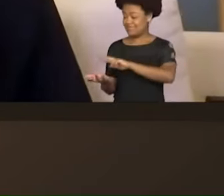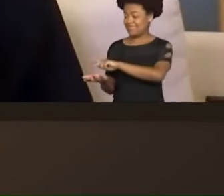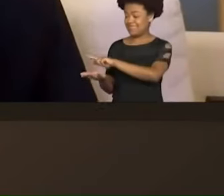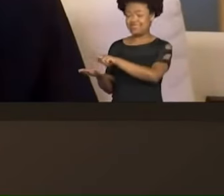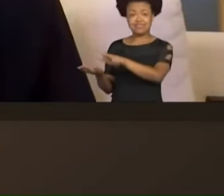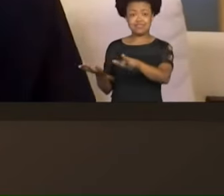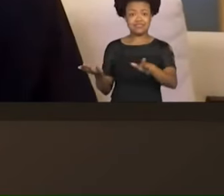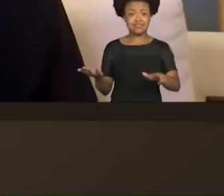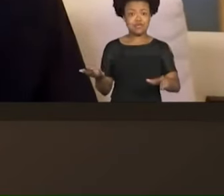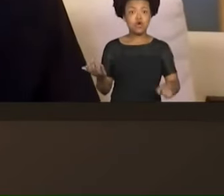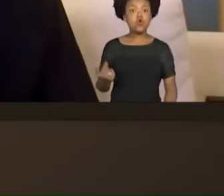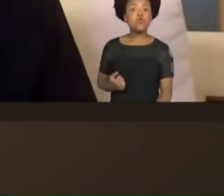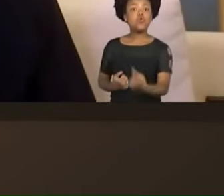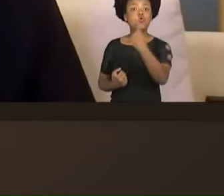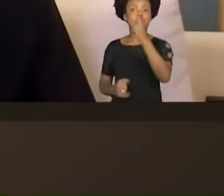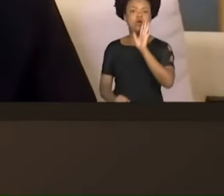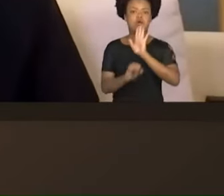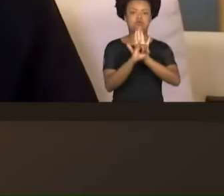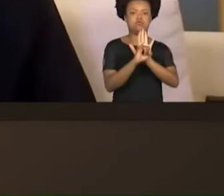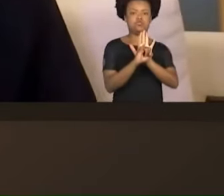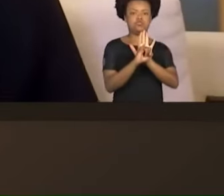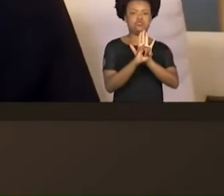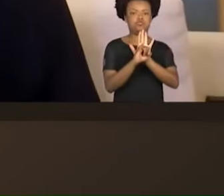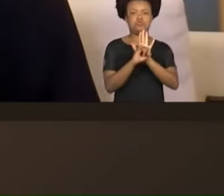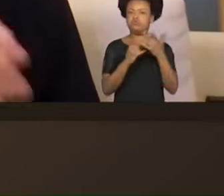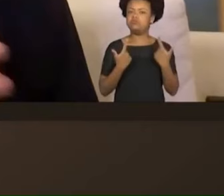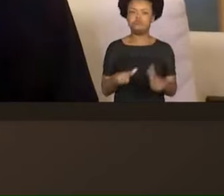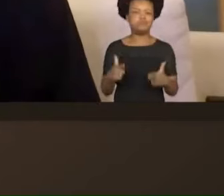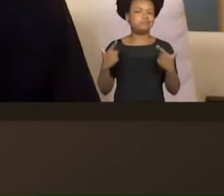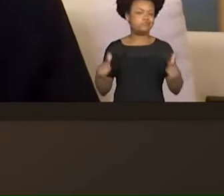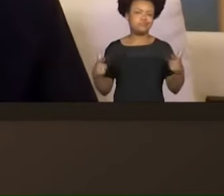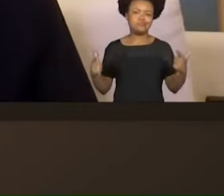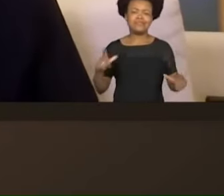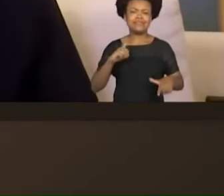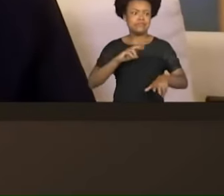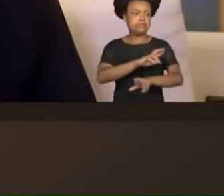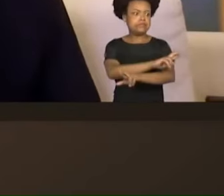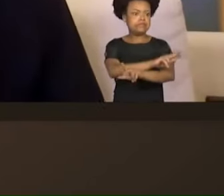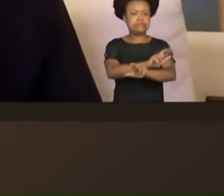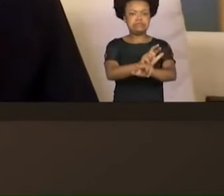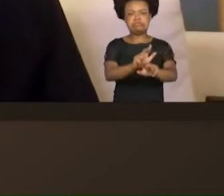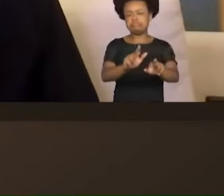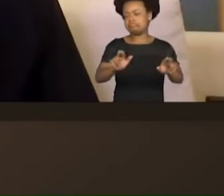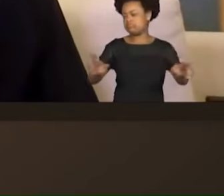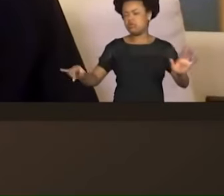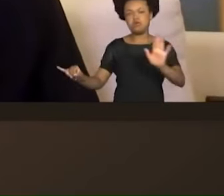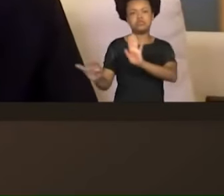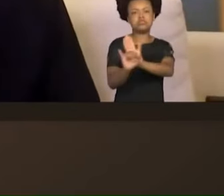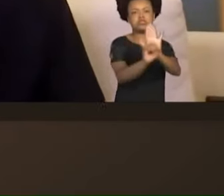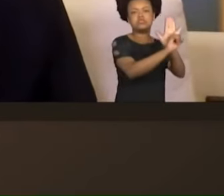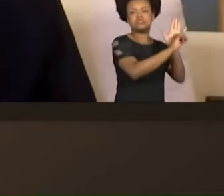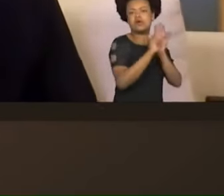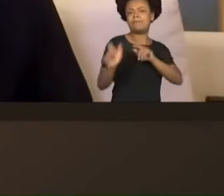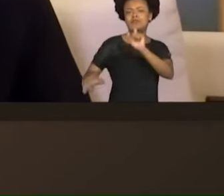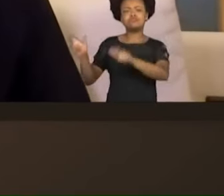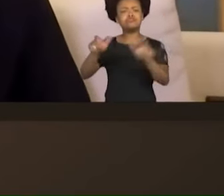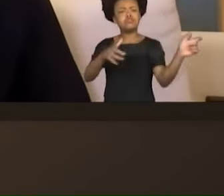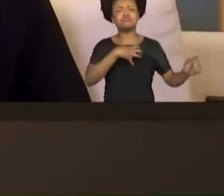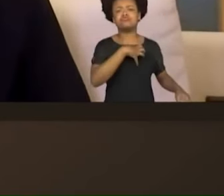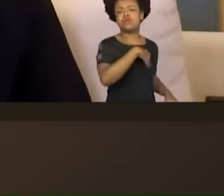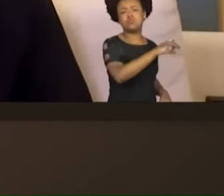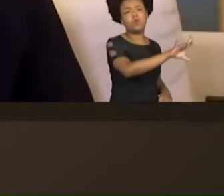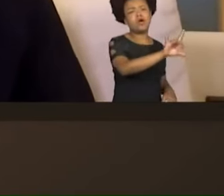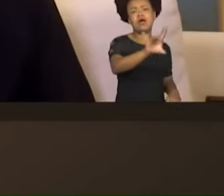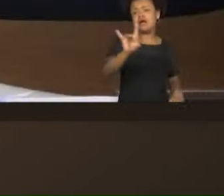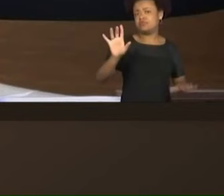vamos dizer assim, usando o termo que agora é o termo que estão usando, existem vários tipos de pessoas que entendem a identidade como um elemento central da